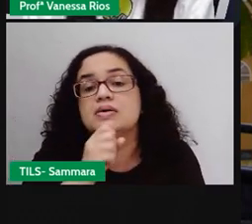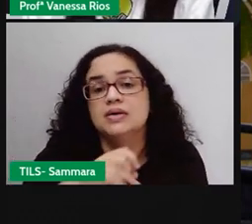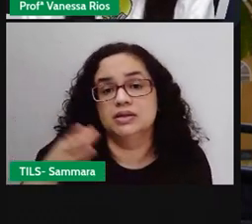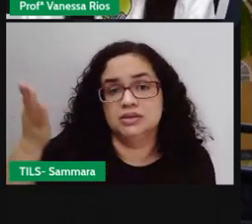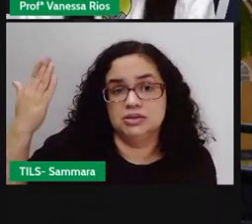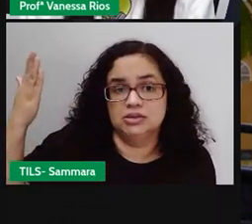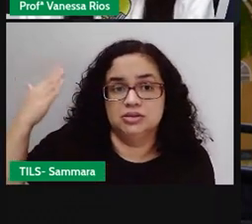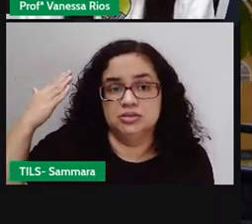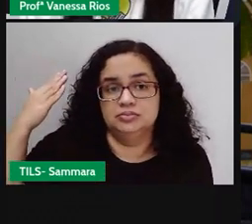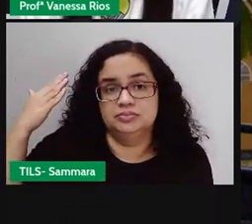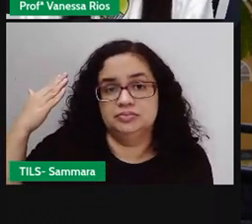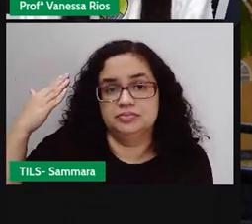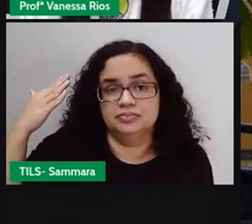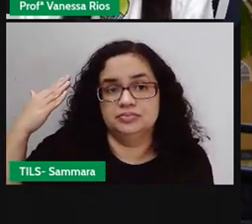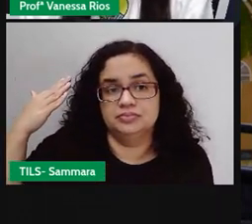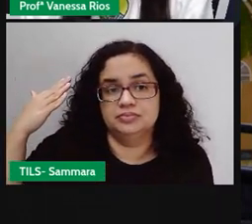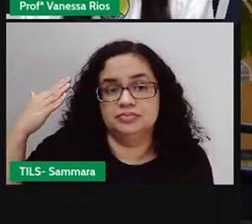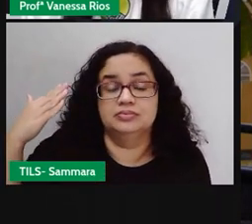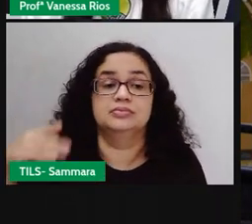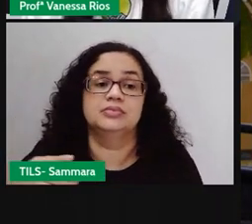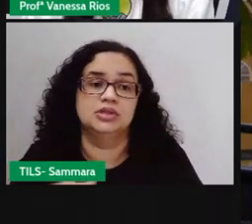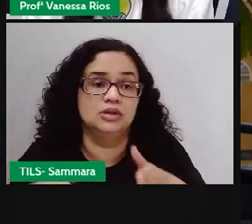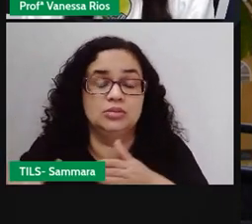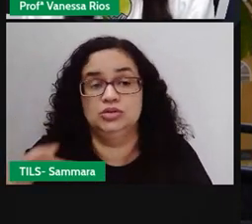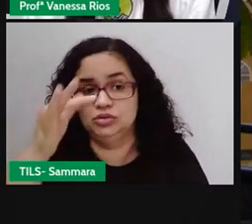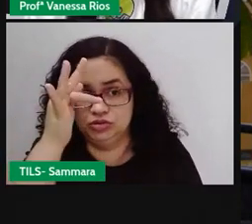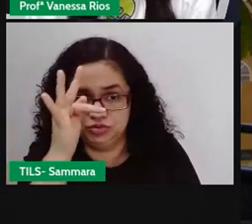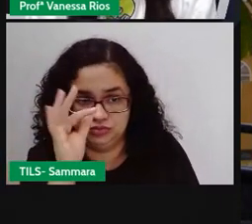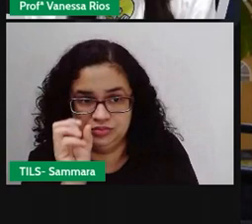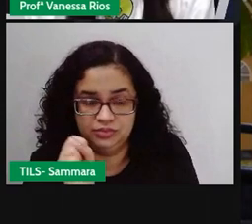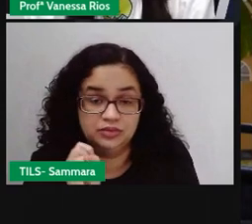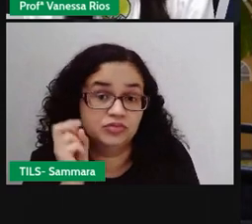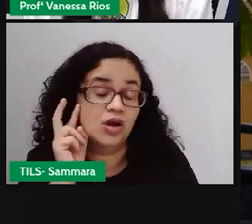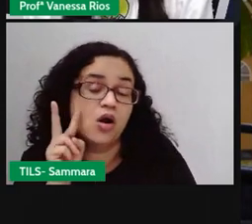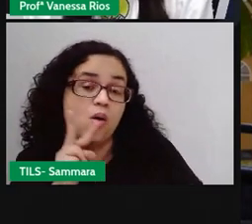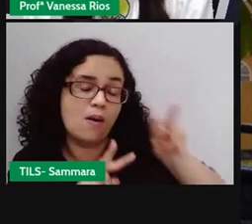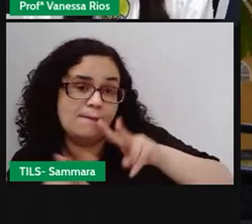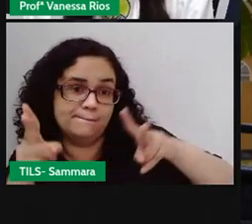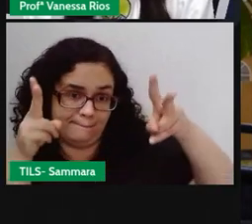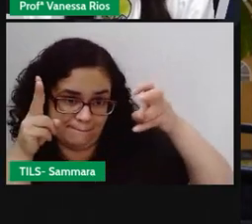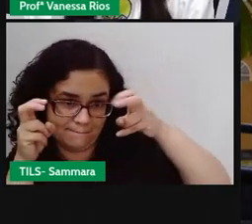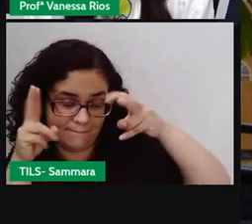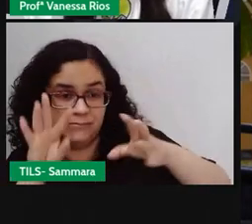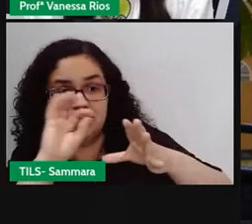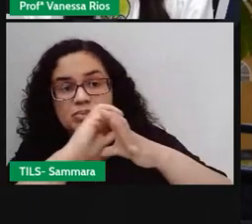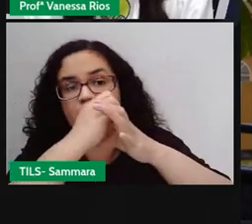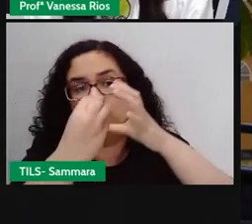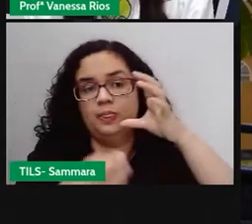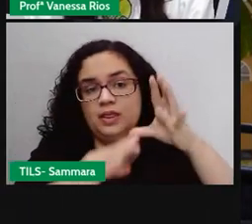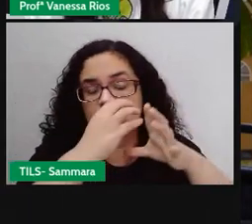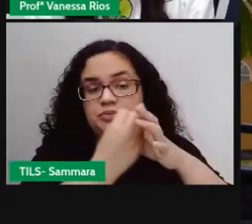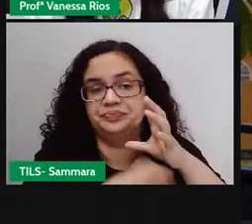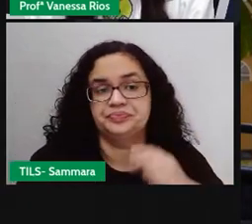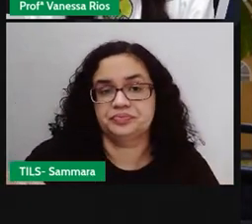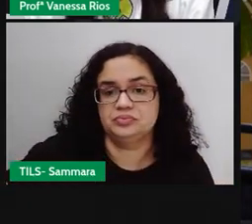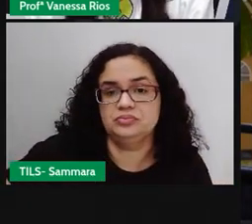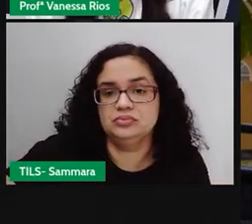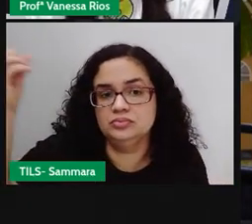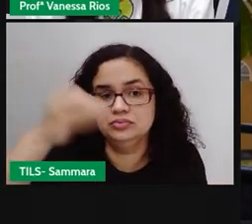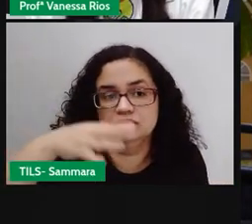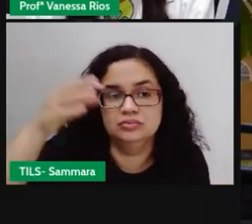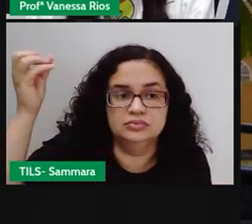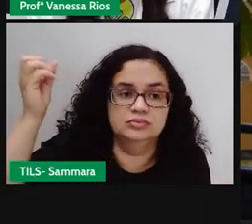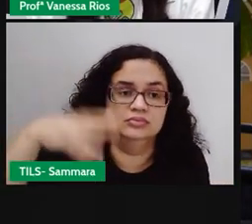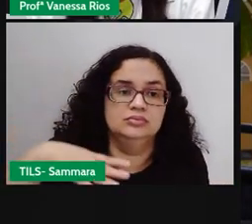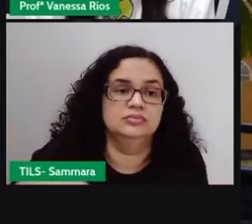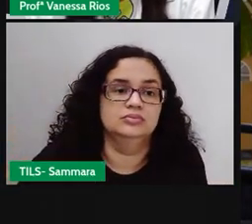antiga. Já o monumento Caminhos de Feira, a gente observa já características mais modernas, né? De uma arte